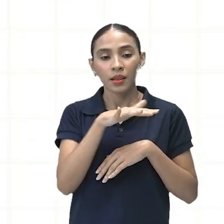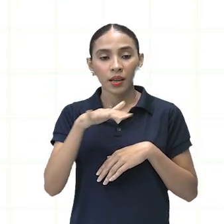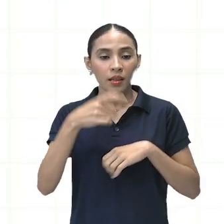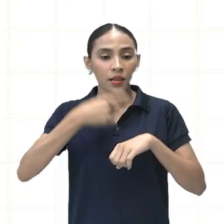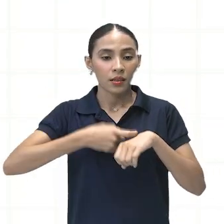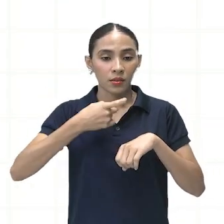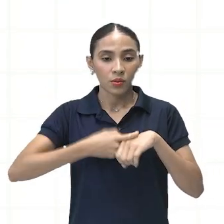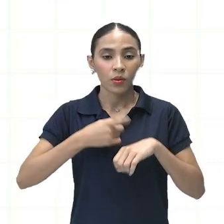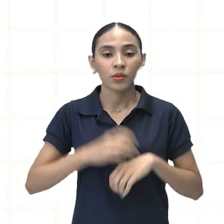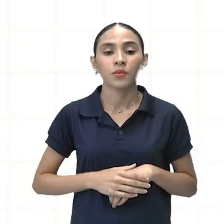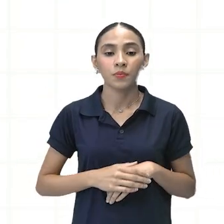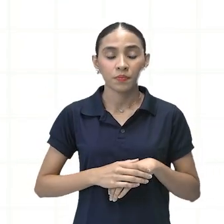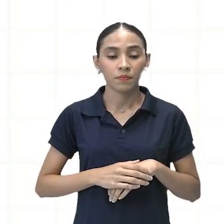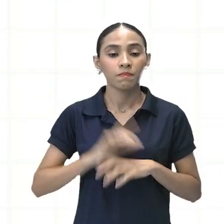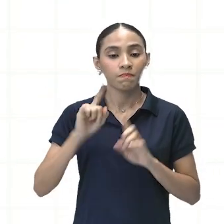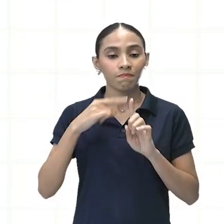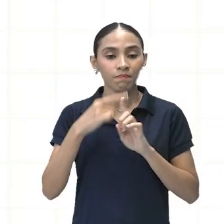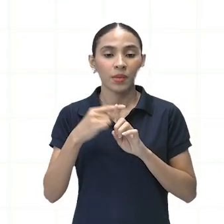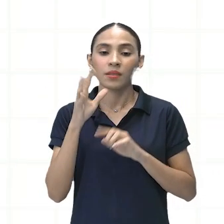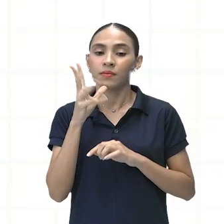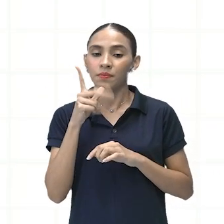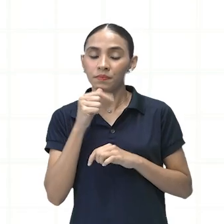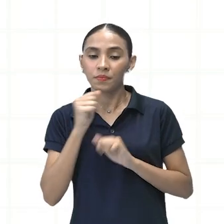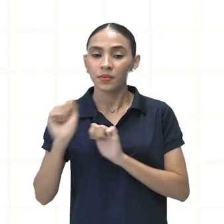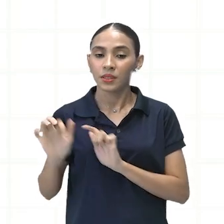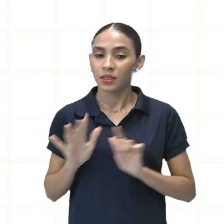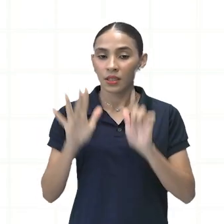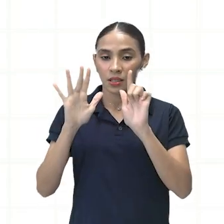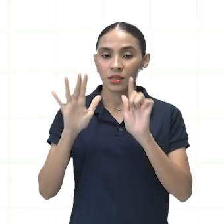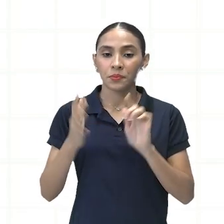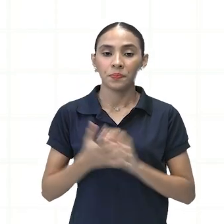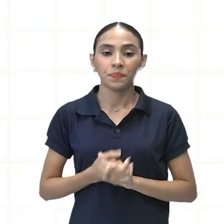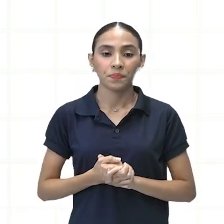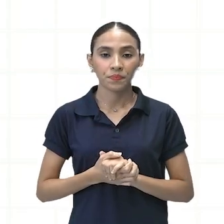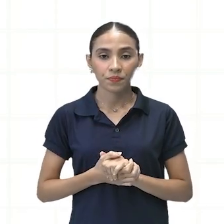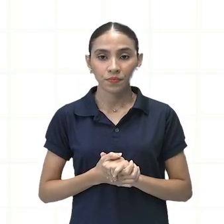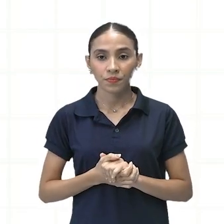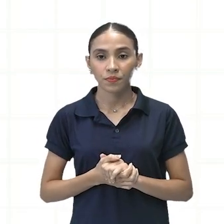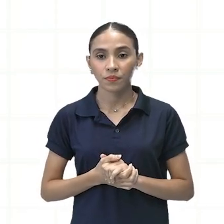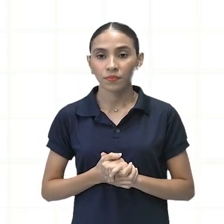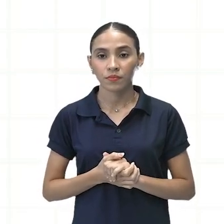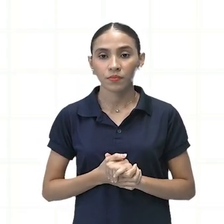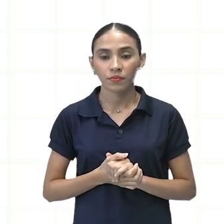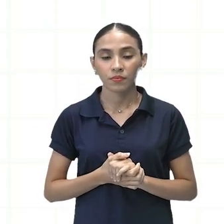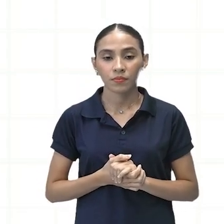meios sólidos e mais lentamente em meios gasosos.